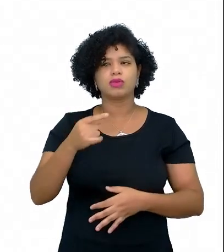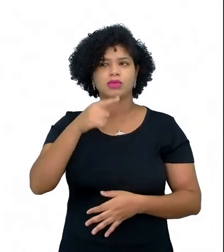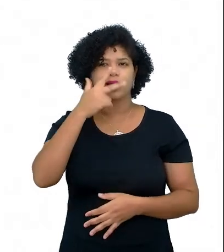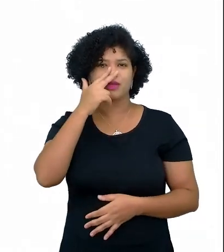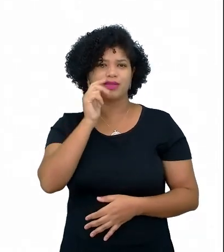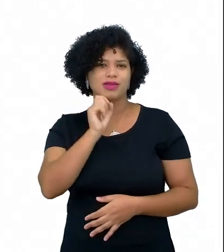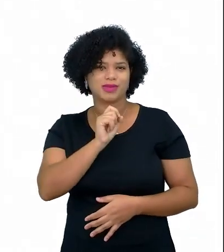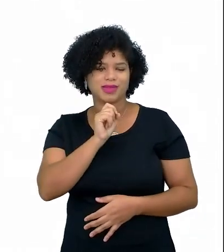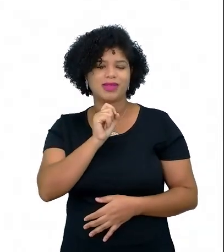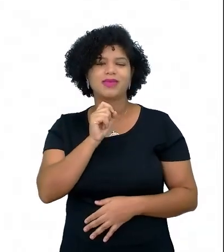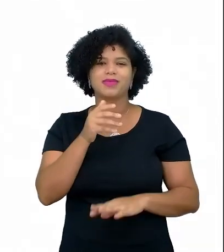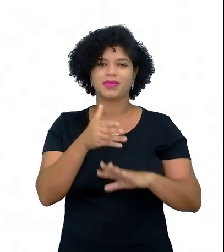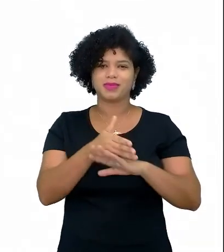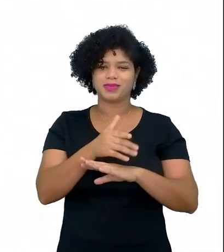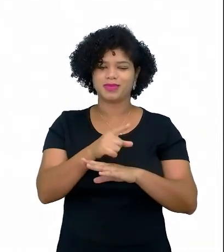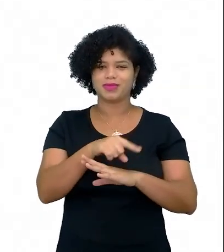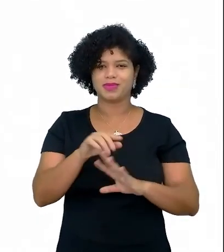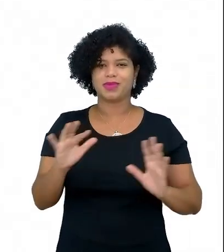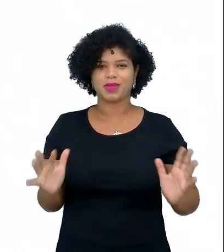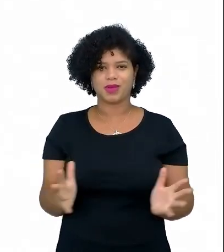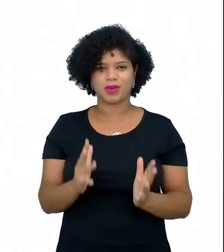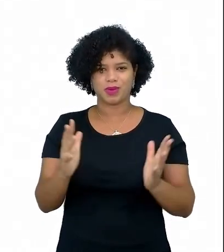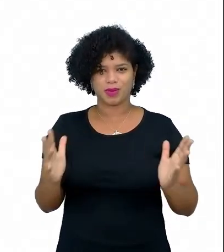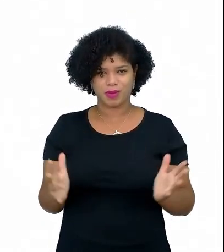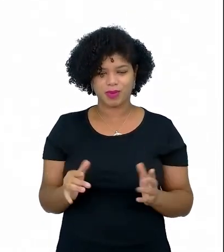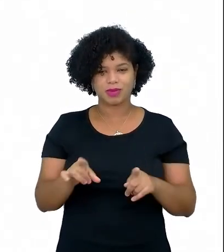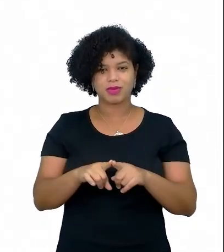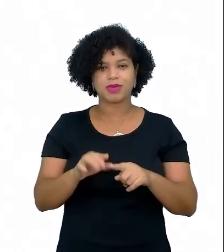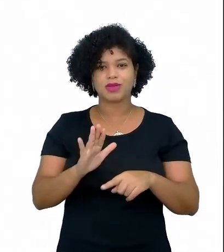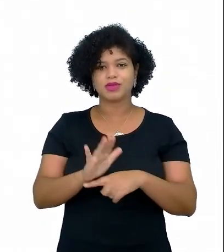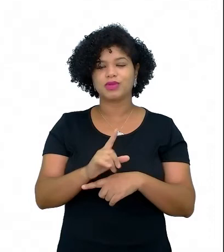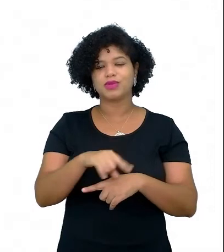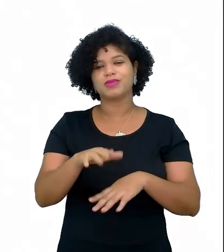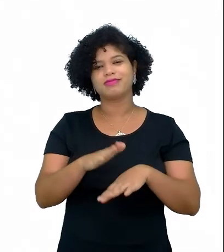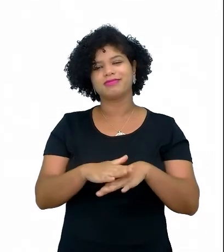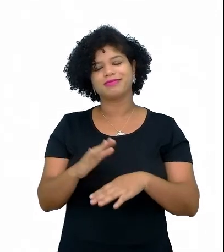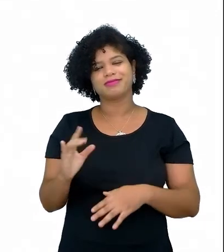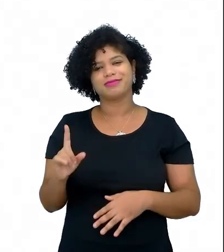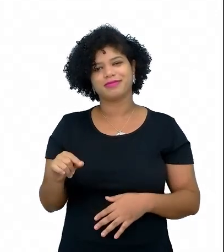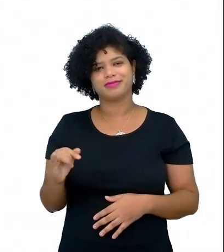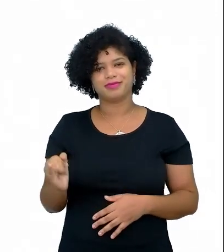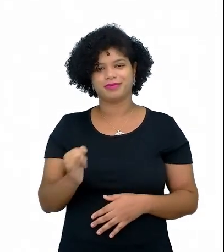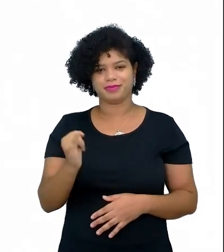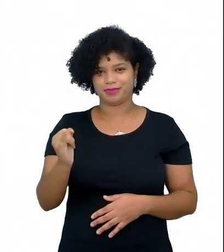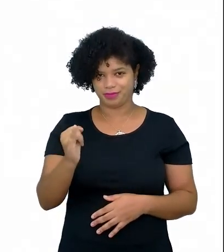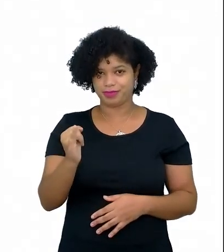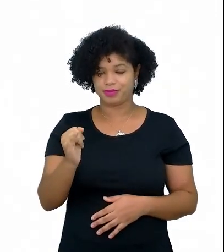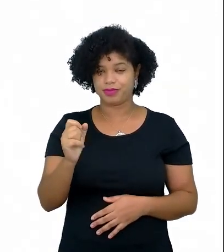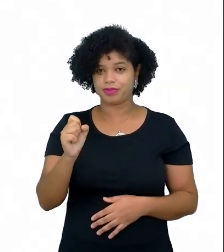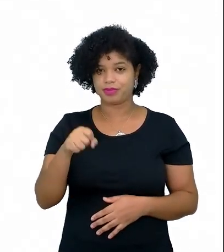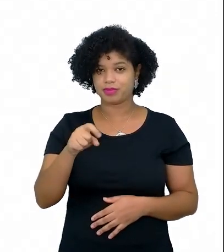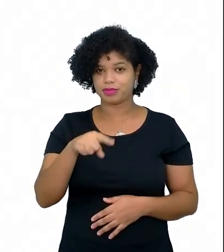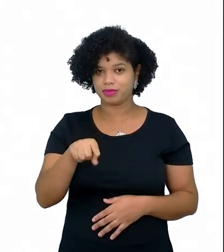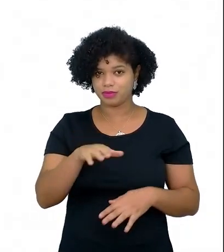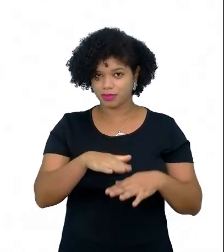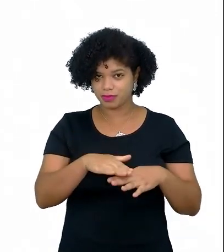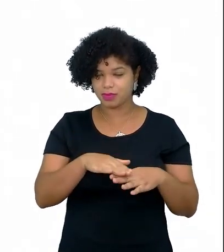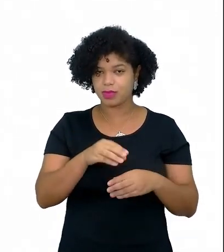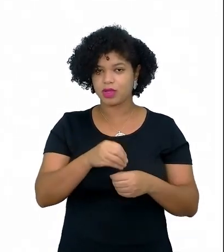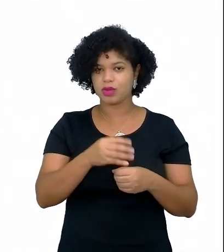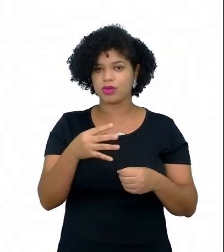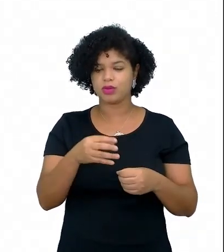e aquilo que participa. A colaboração de vocês, a ajuda que vocês nos dão é muito importante. Então, desenvolva para nós esses